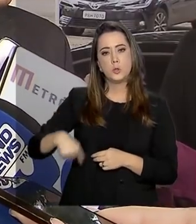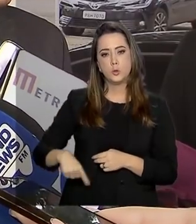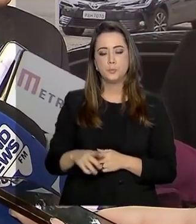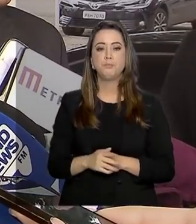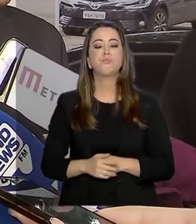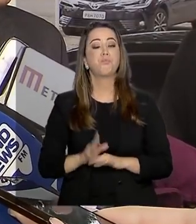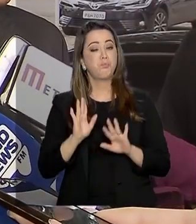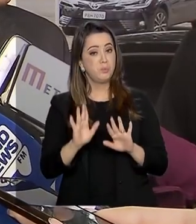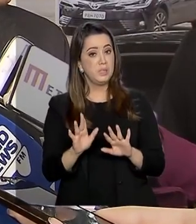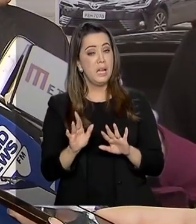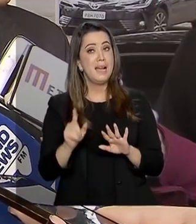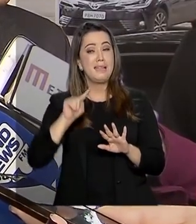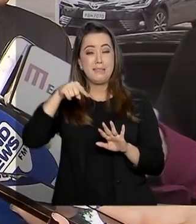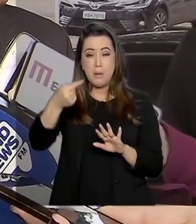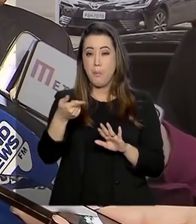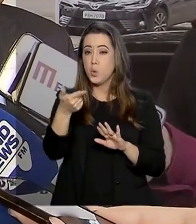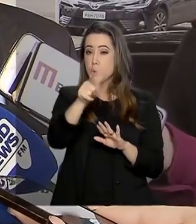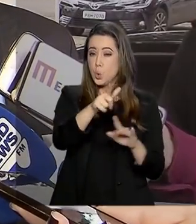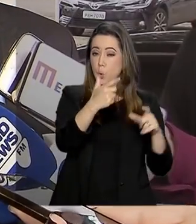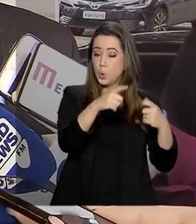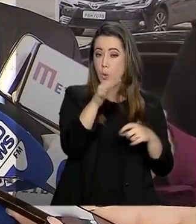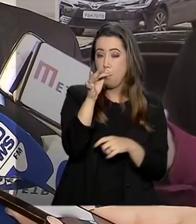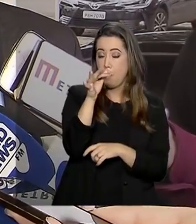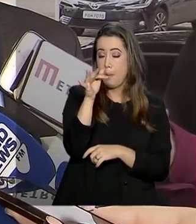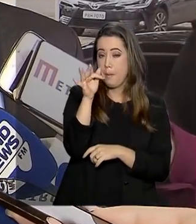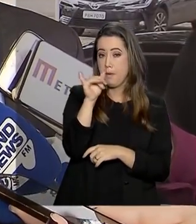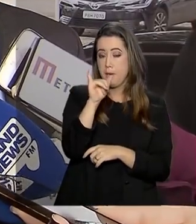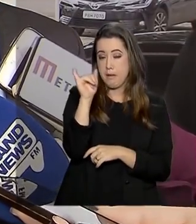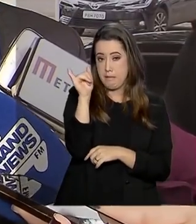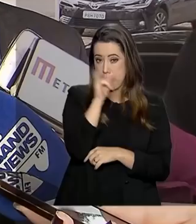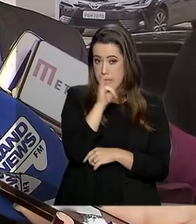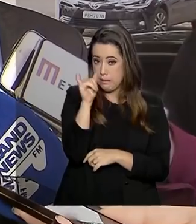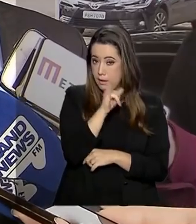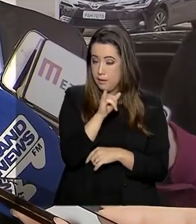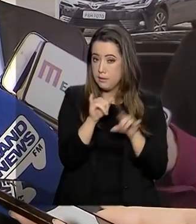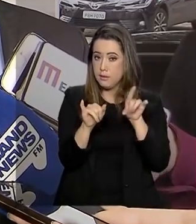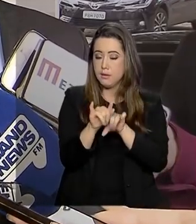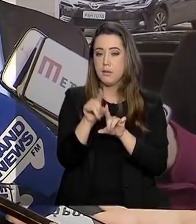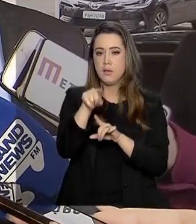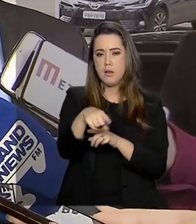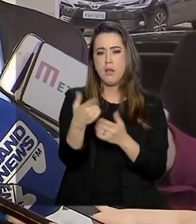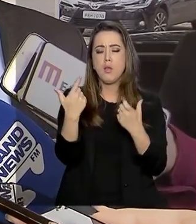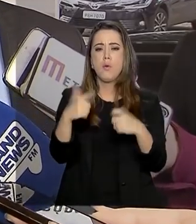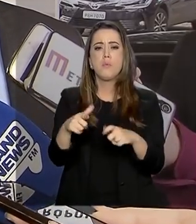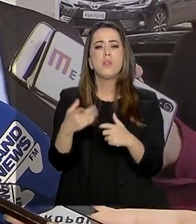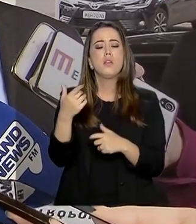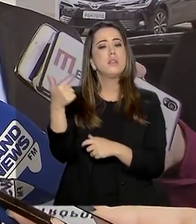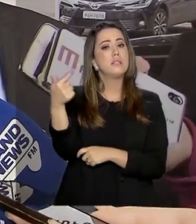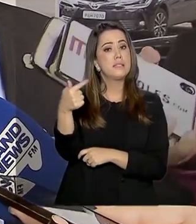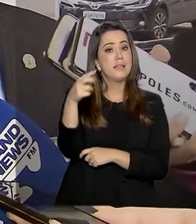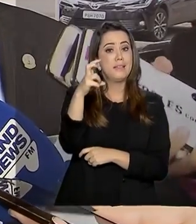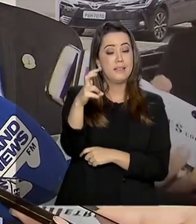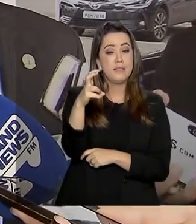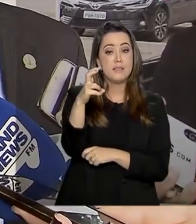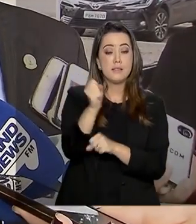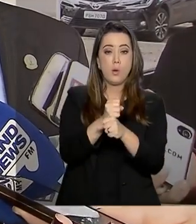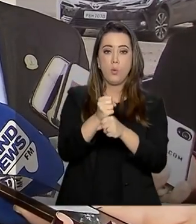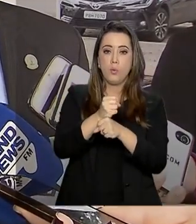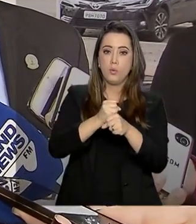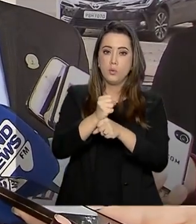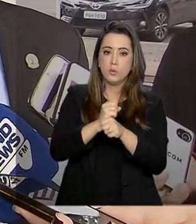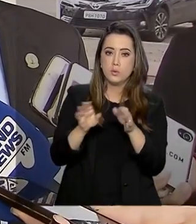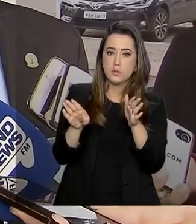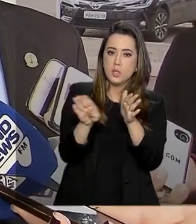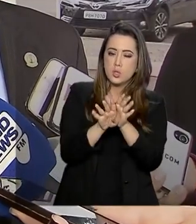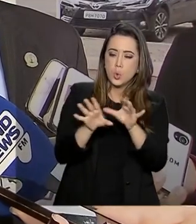com a parada lá em Florença pra ir a pistóia e Monte Castelo. Vamos lembrar que esse ano são os 75 anos da